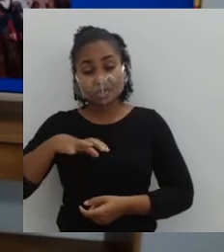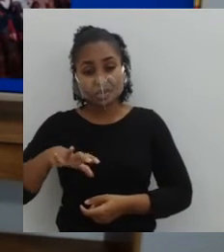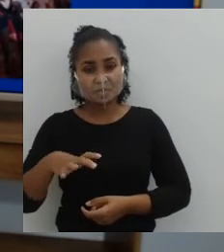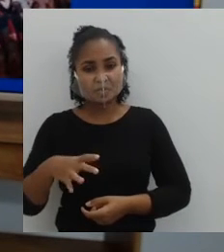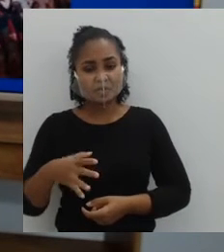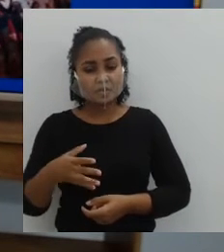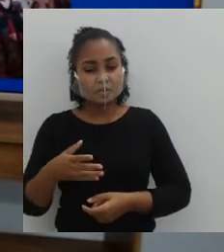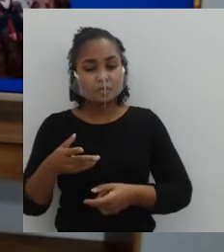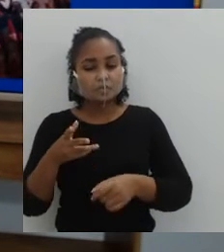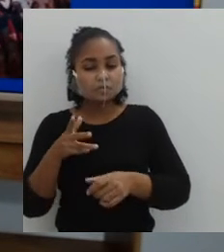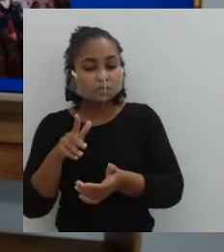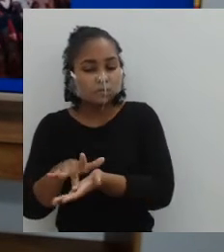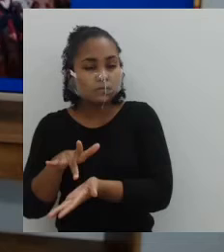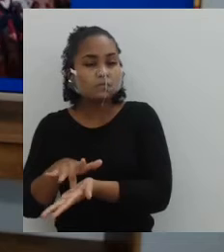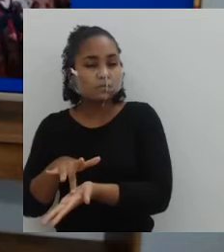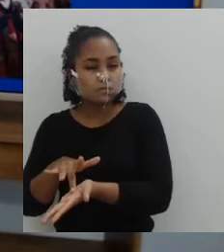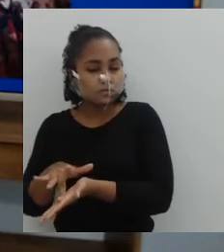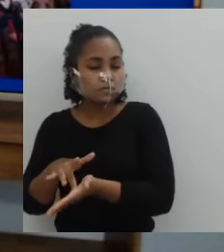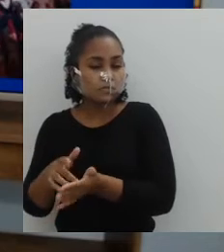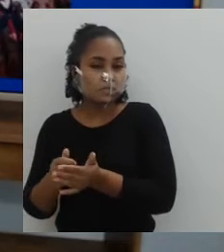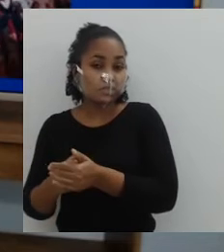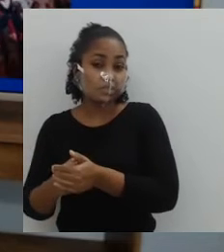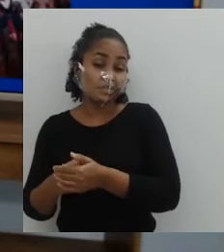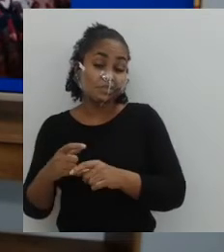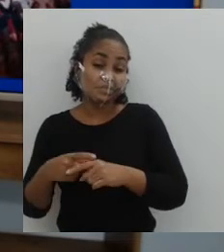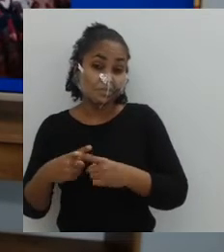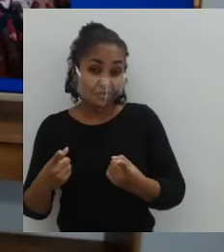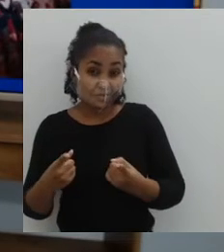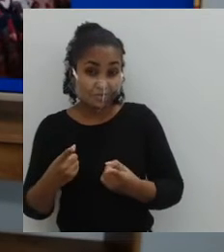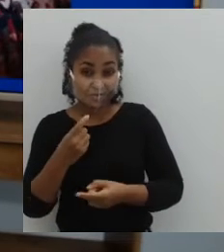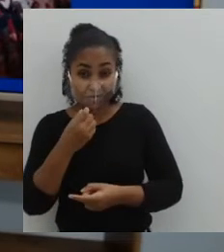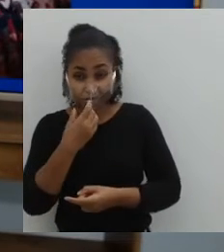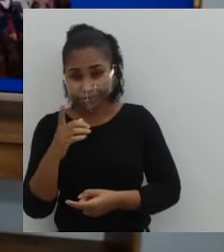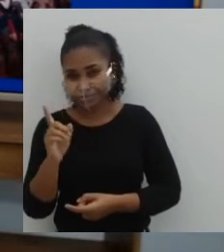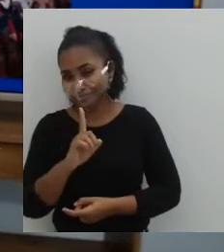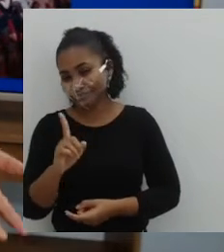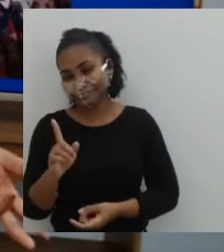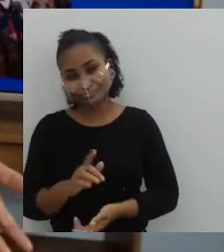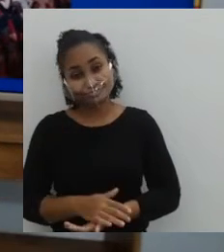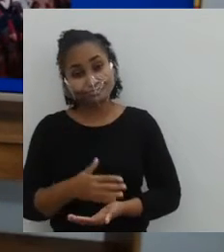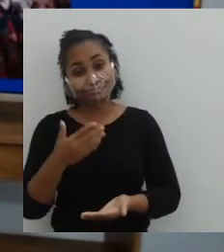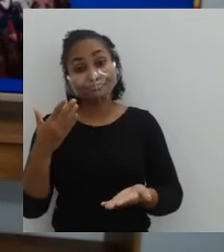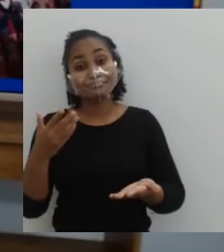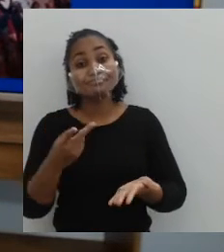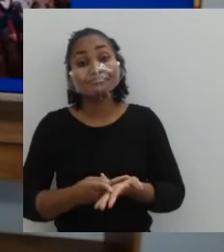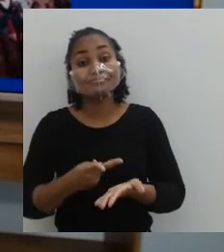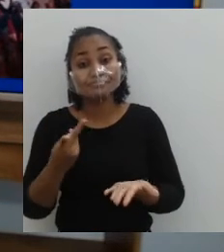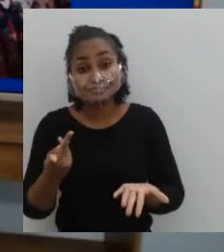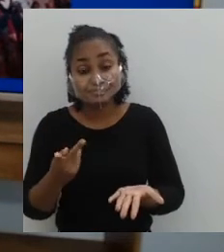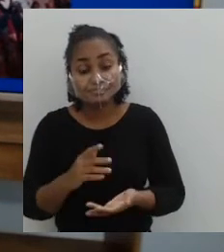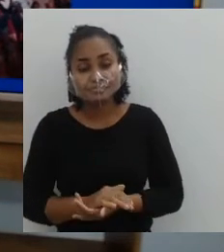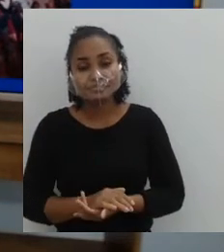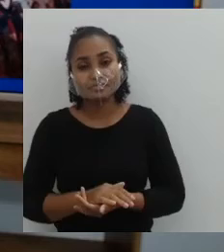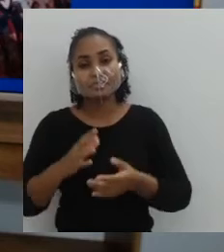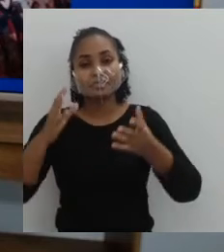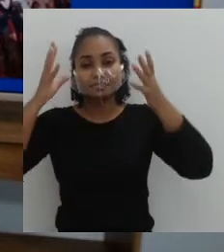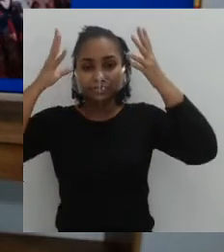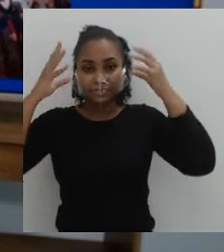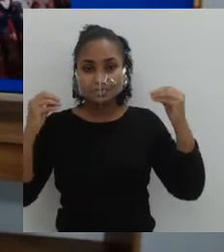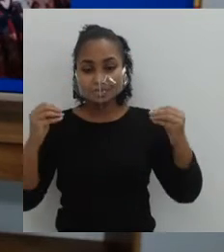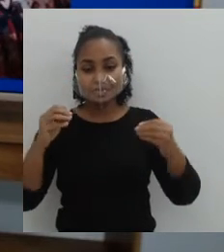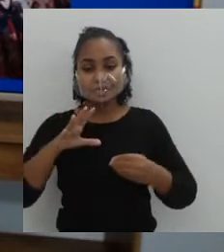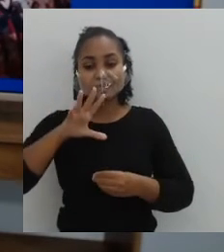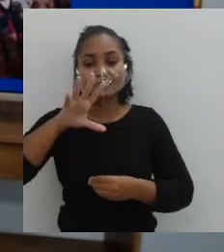várias emboscadas, né? Mas infelizmente não são bem sucedidos. E o que é que acontece? A Holanda toma conta da